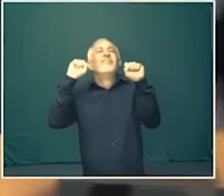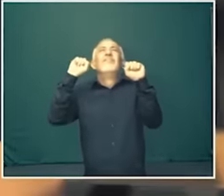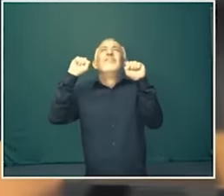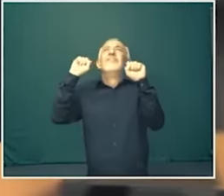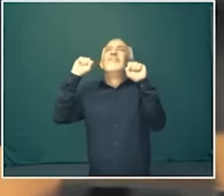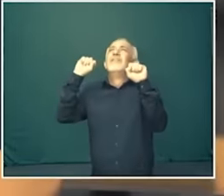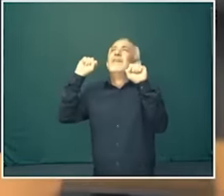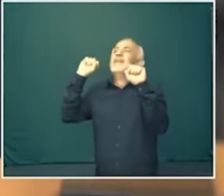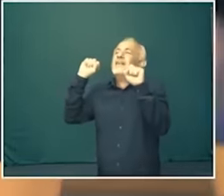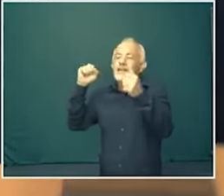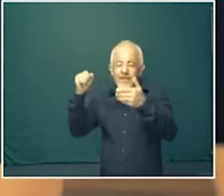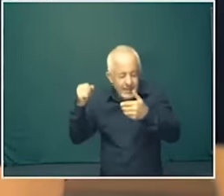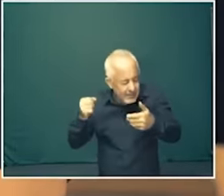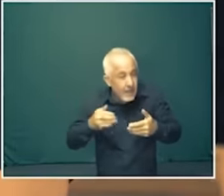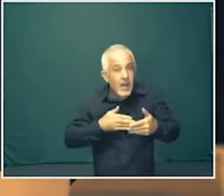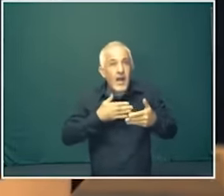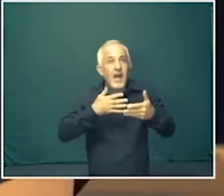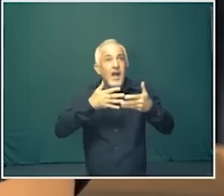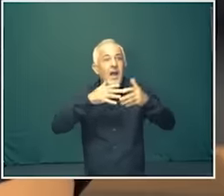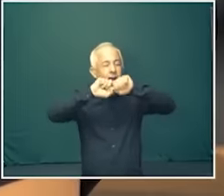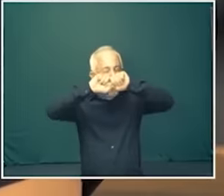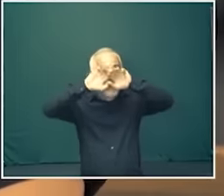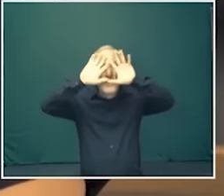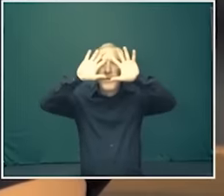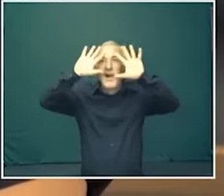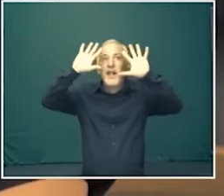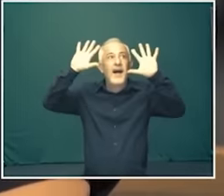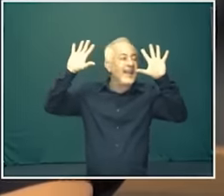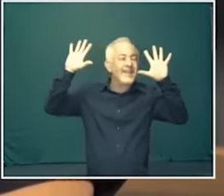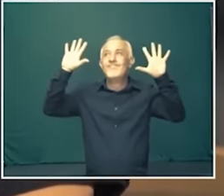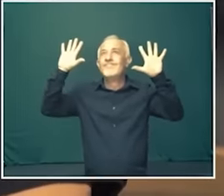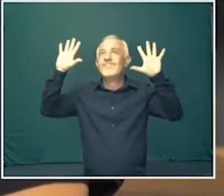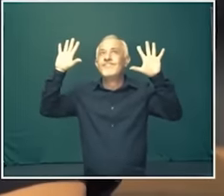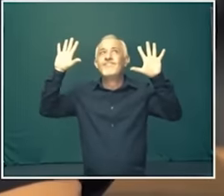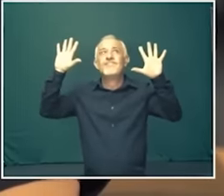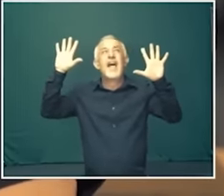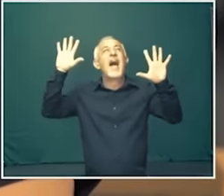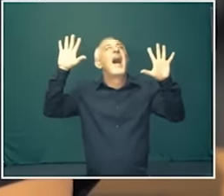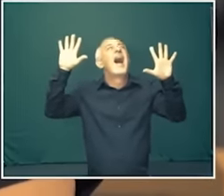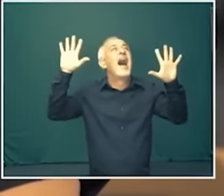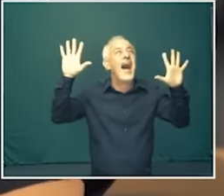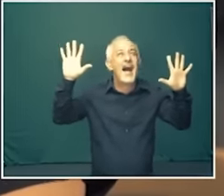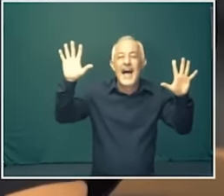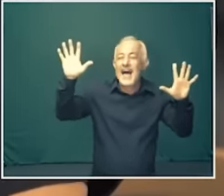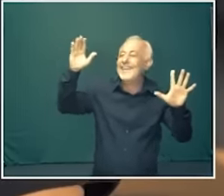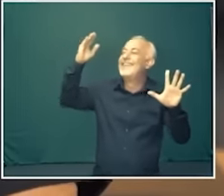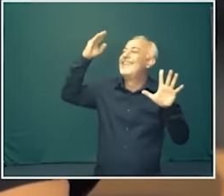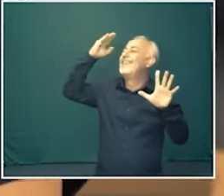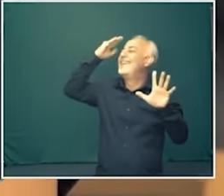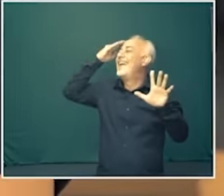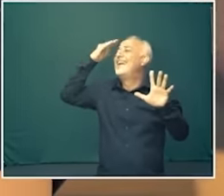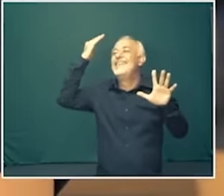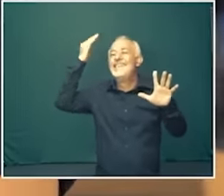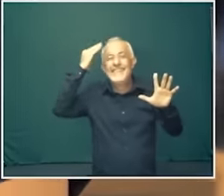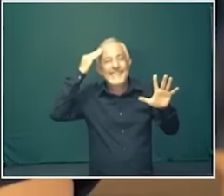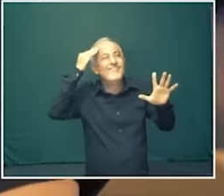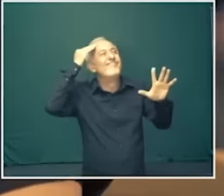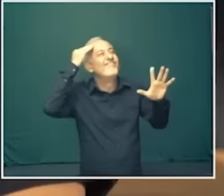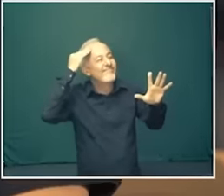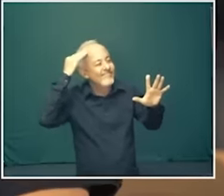De repente em minha frente surge um clarão, um incidente,